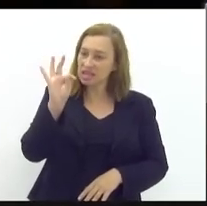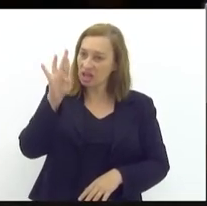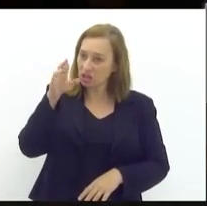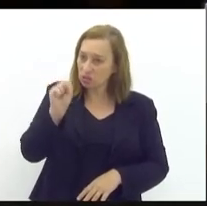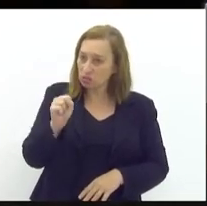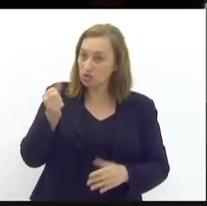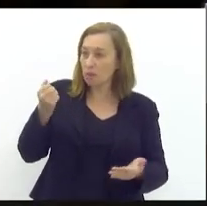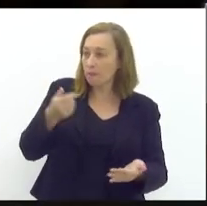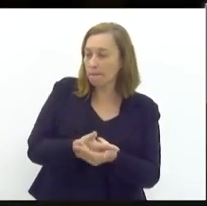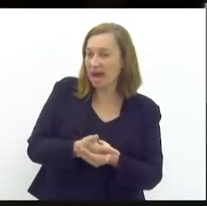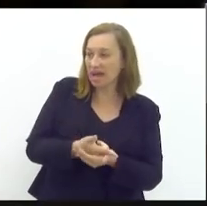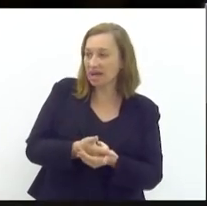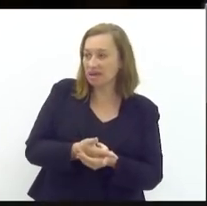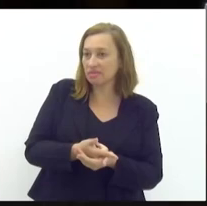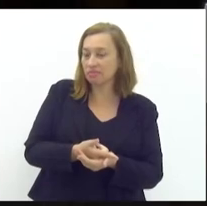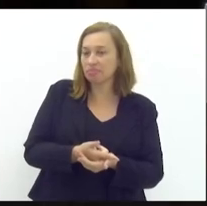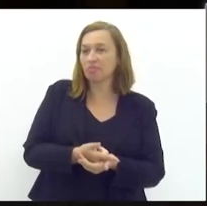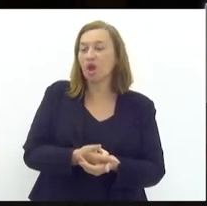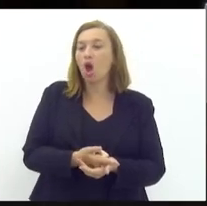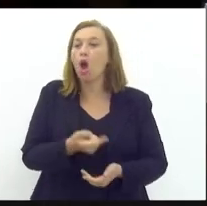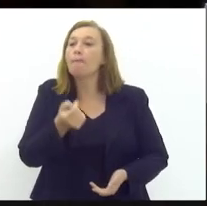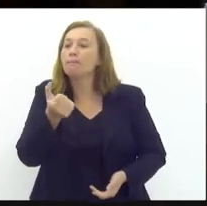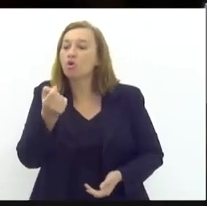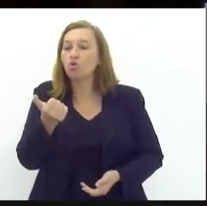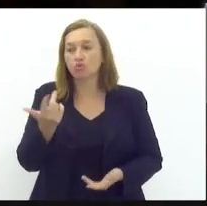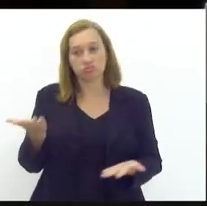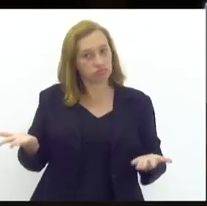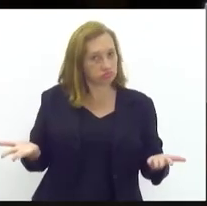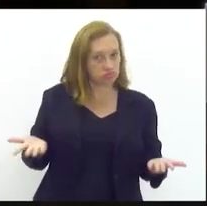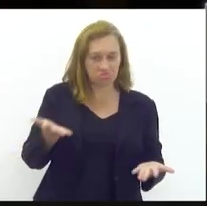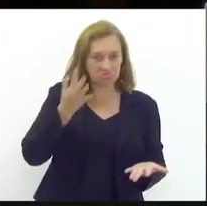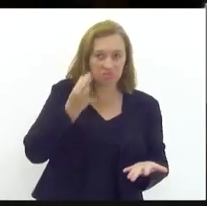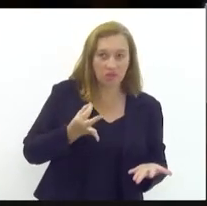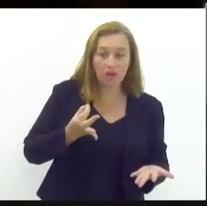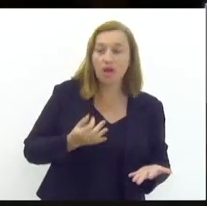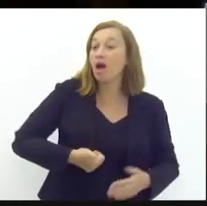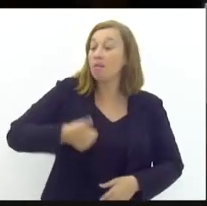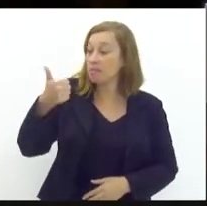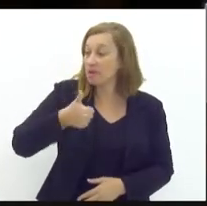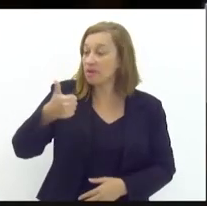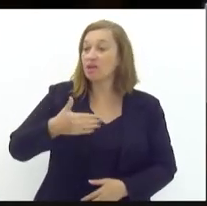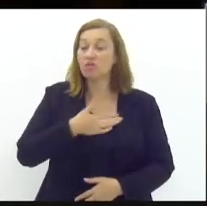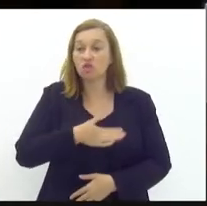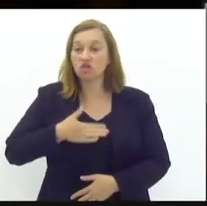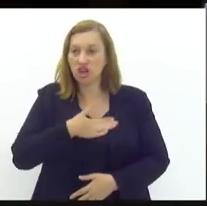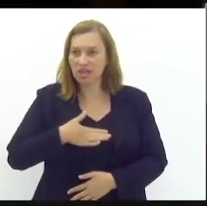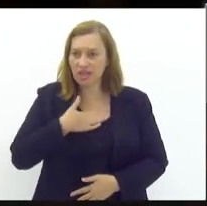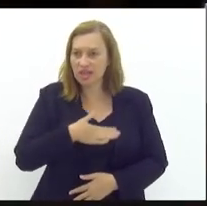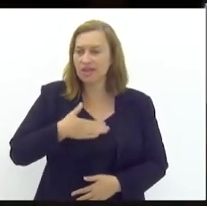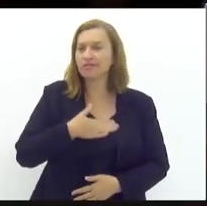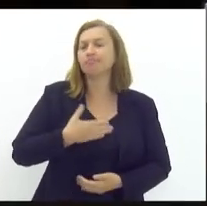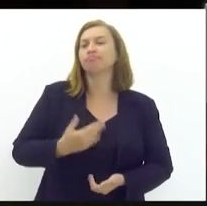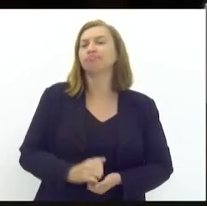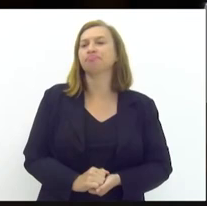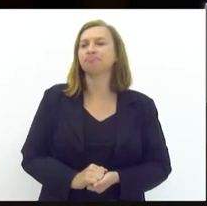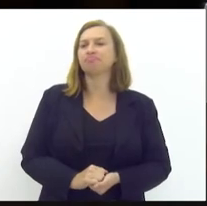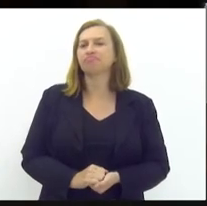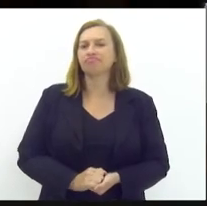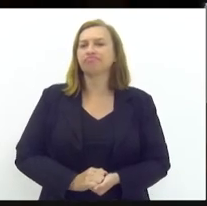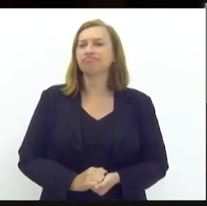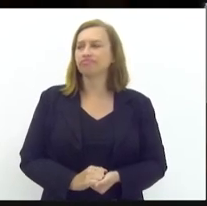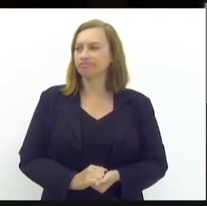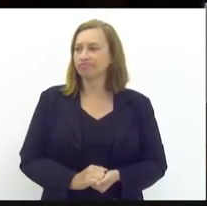a legislar contra a gente eu vou começar a falar é a primeira coisa que eu gostaria era de tirar um pouco